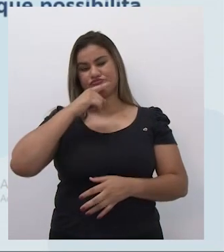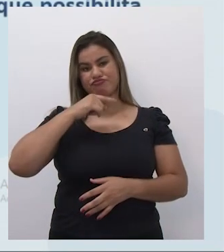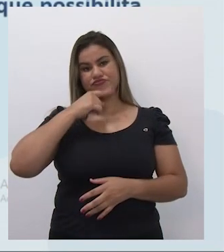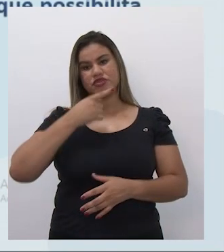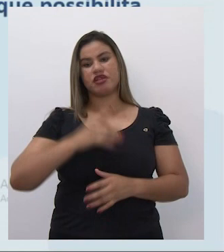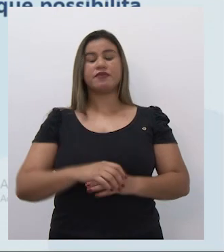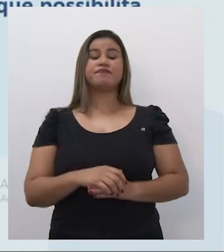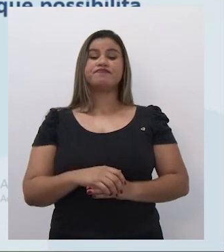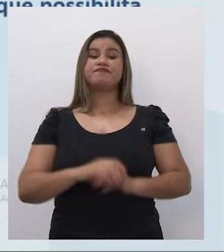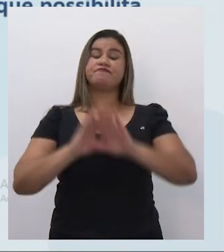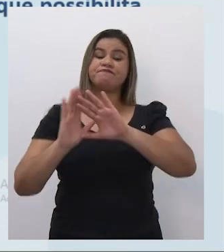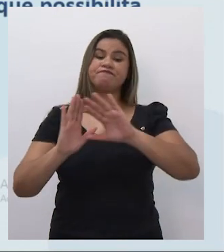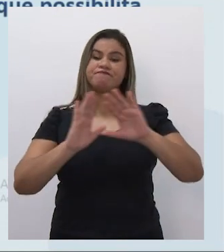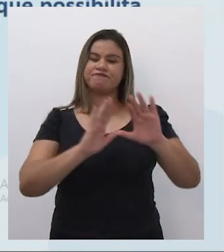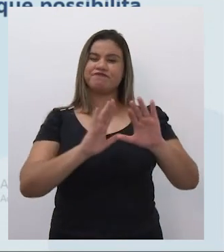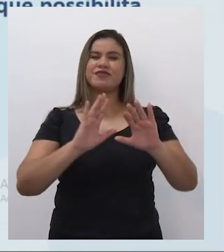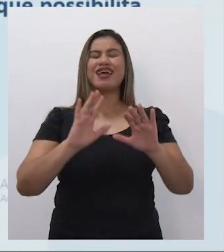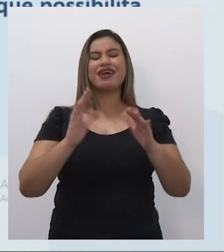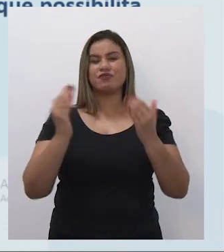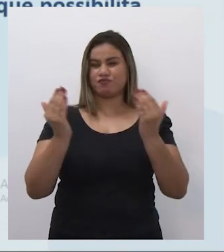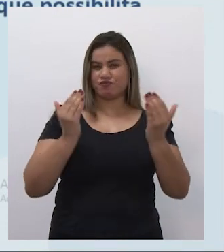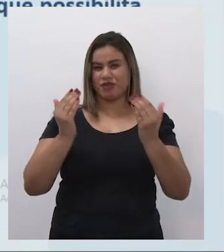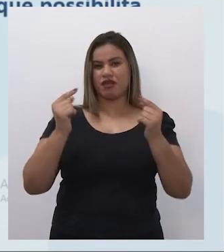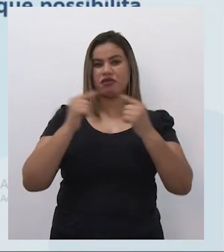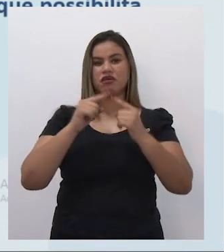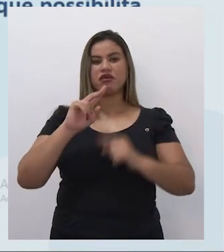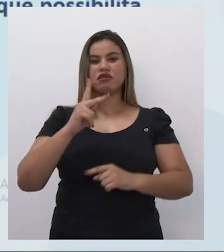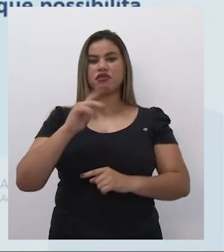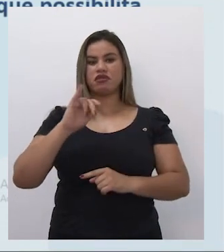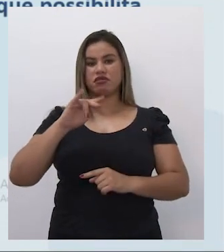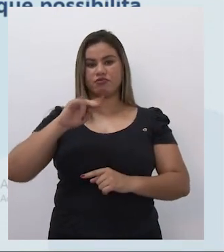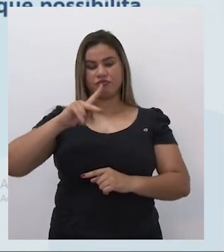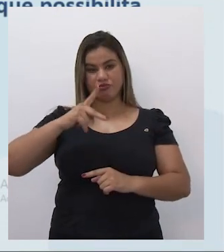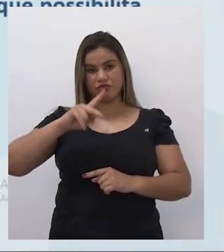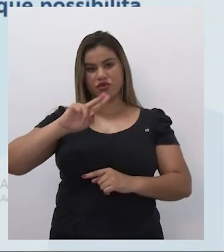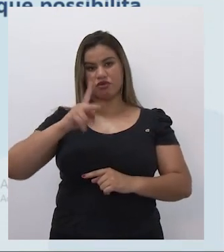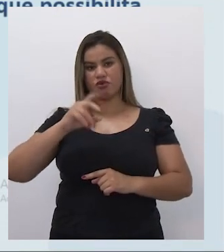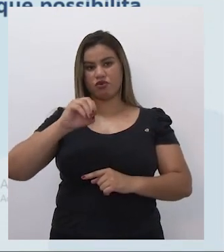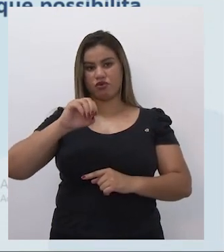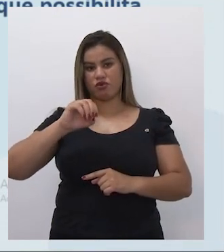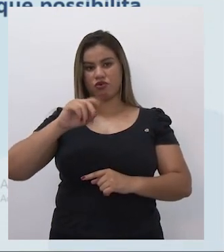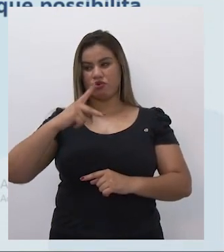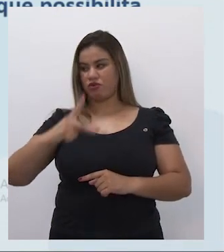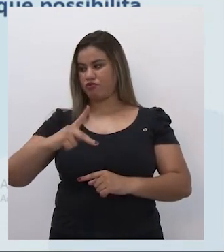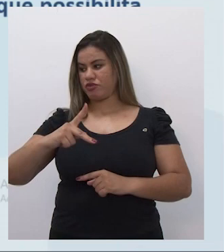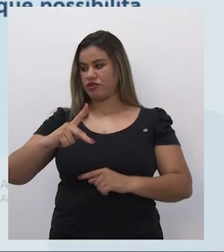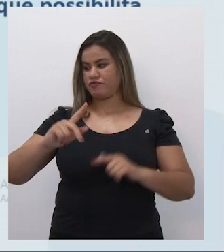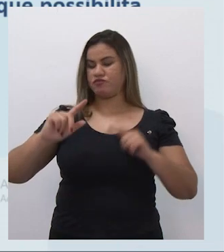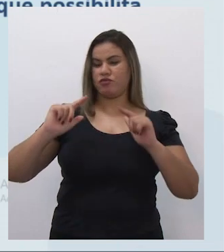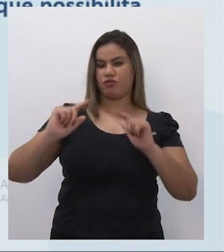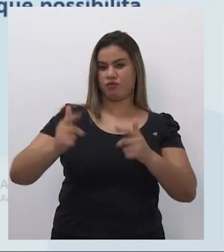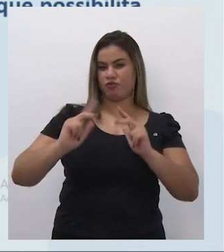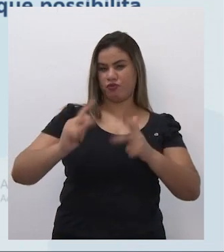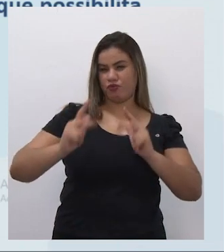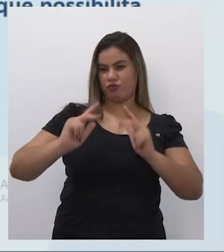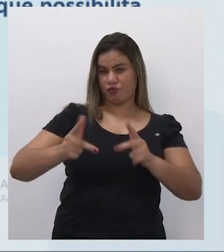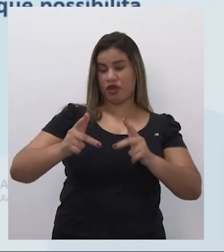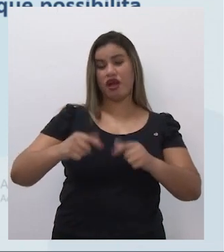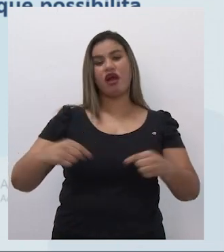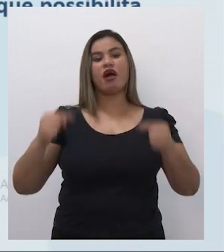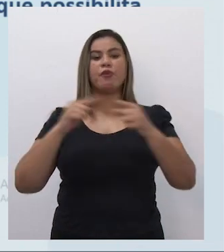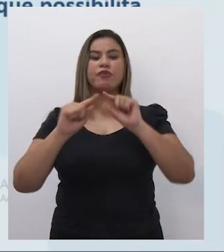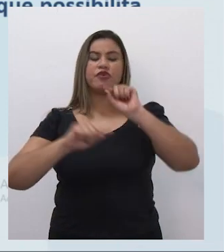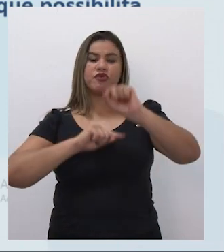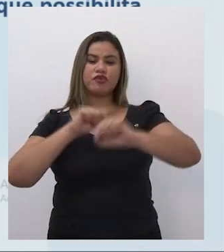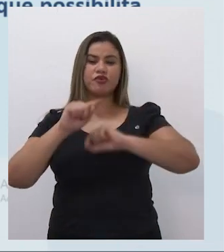do hip hop de forma ilustrativa, é uma arte que está no cerne das expressões artísticas dos mais distintos